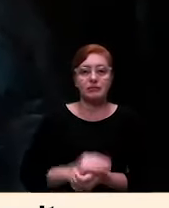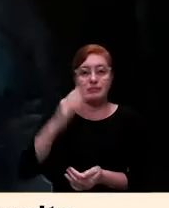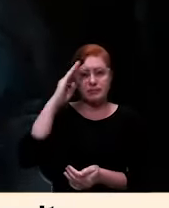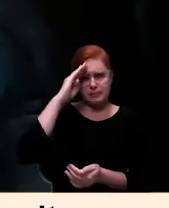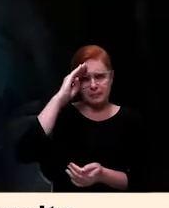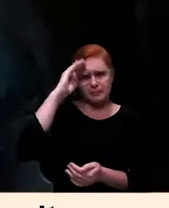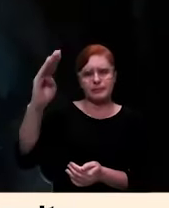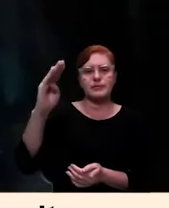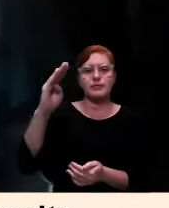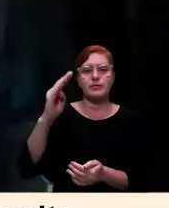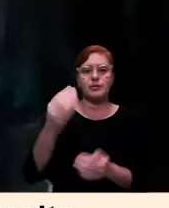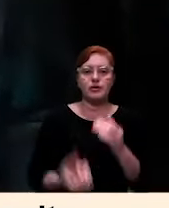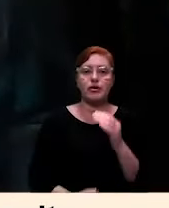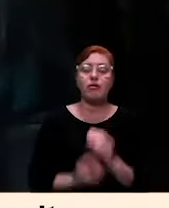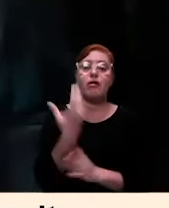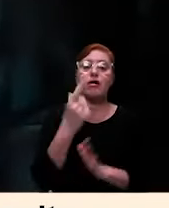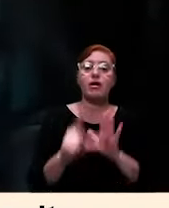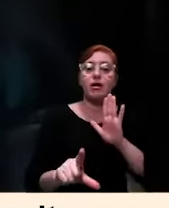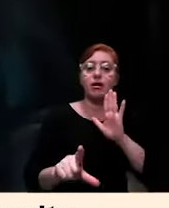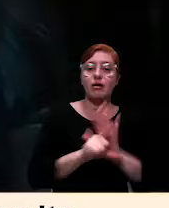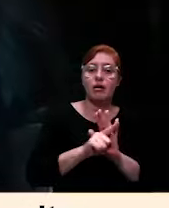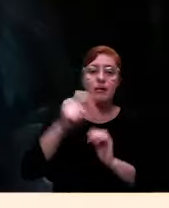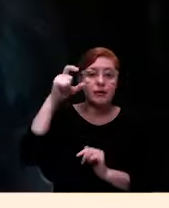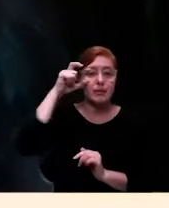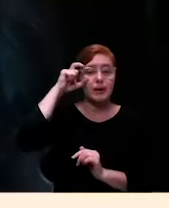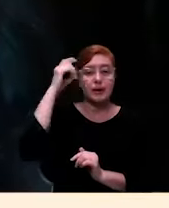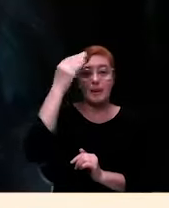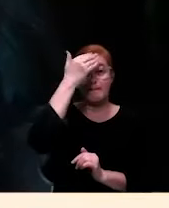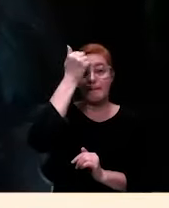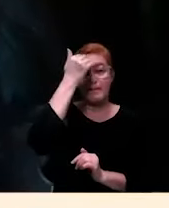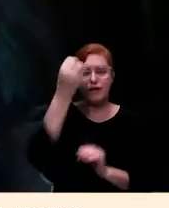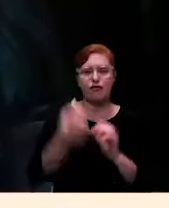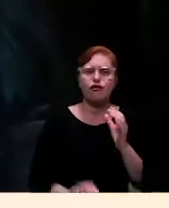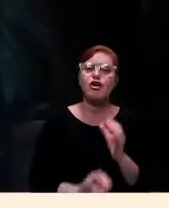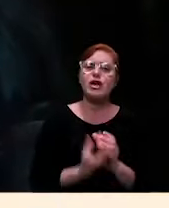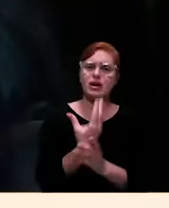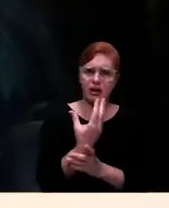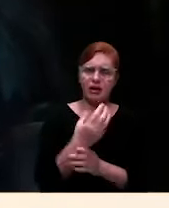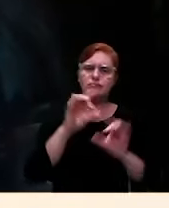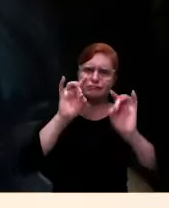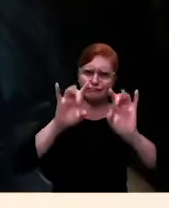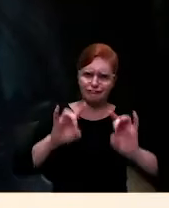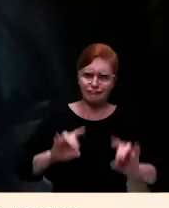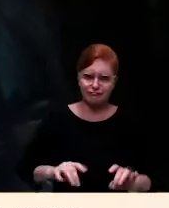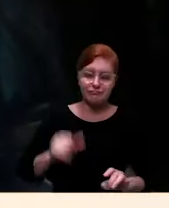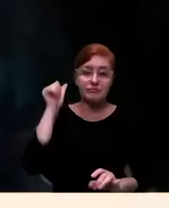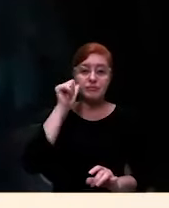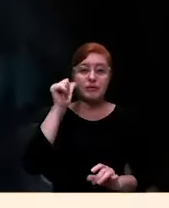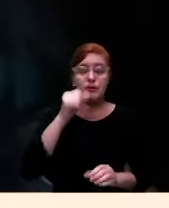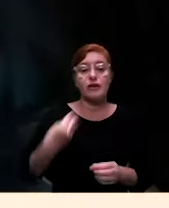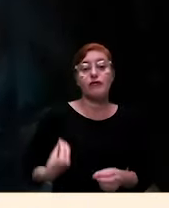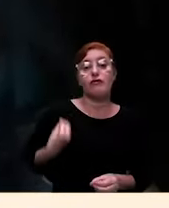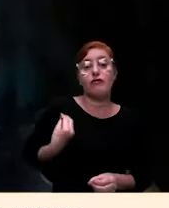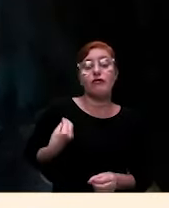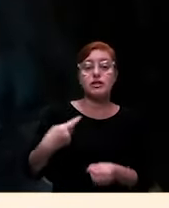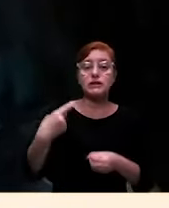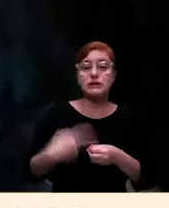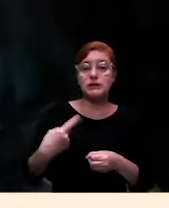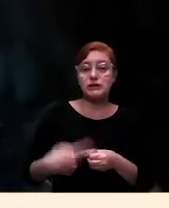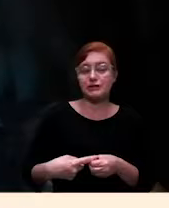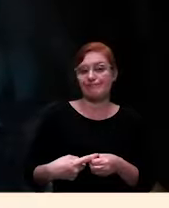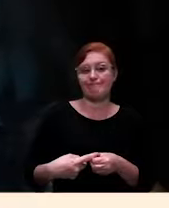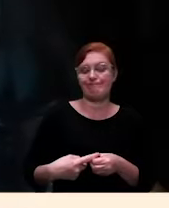principalmente ao respeito da Lei Maria da Penha, foi feito especialmente para as mulheres da